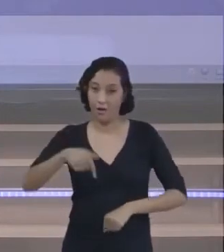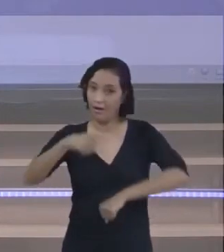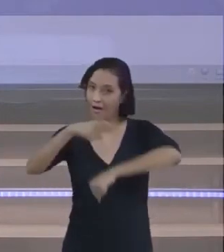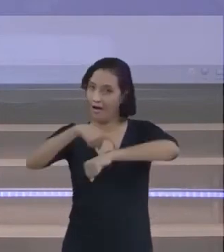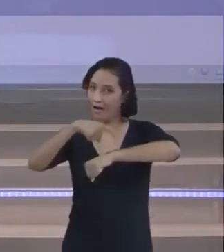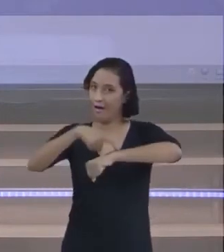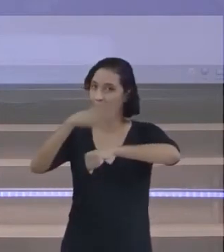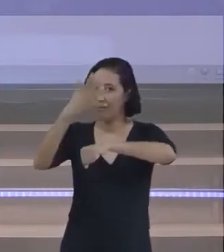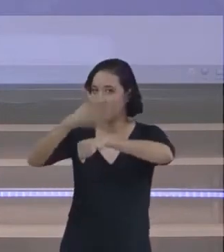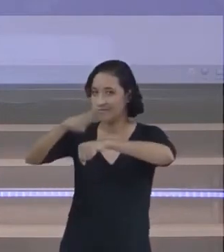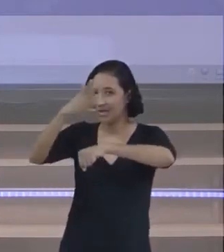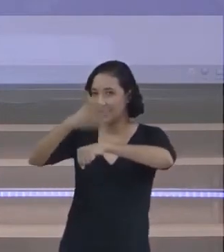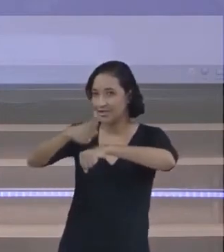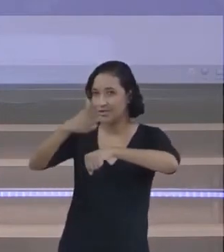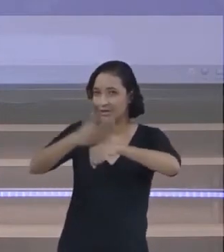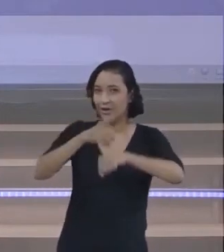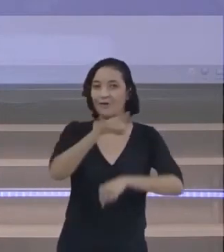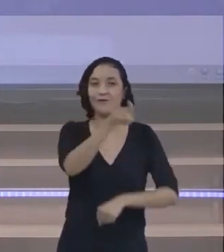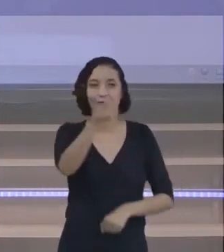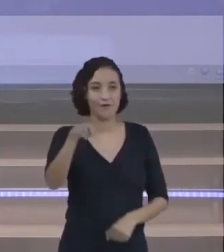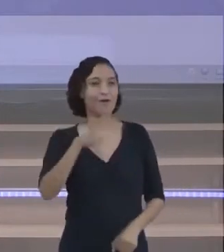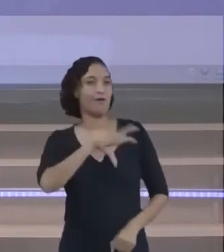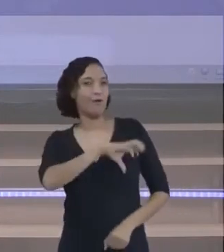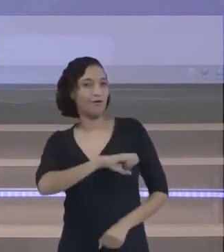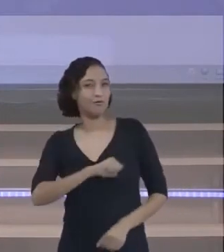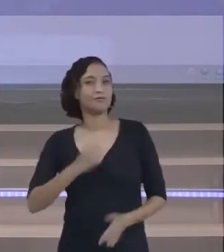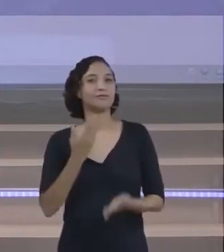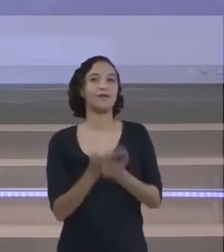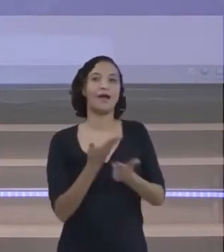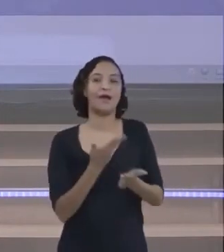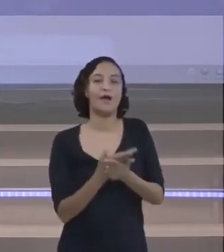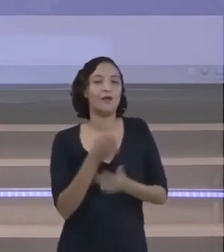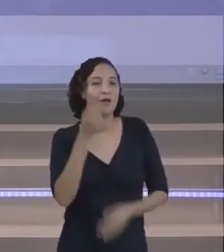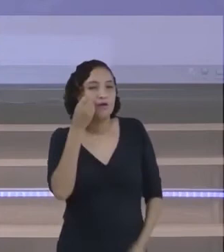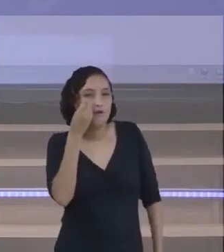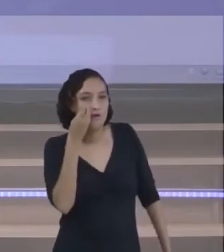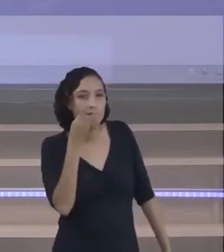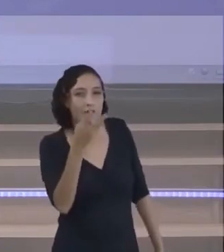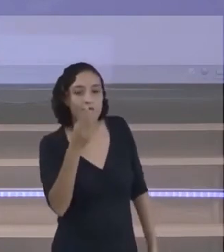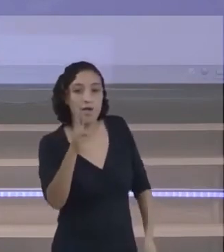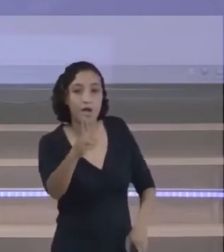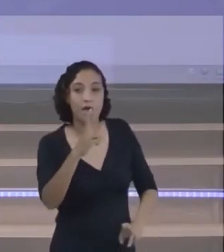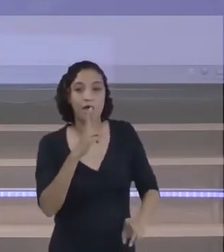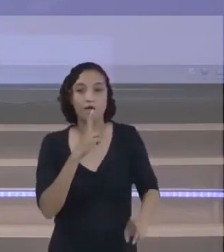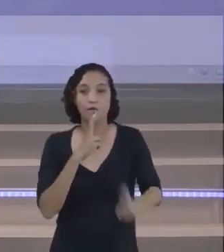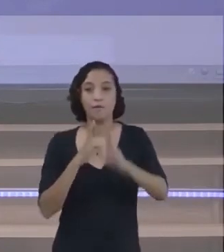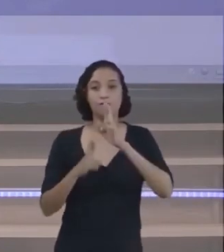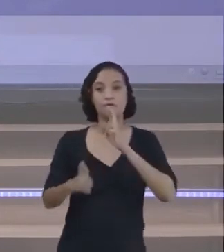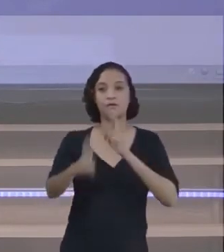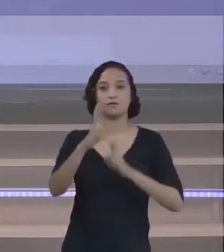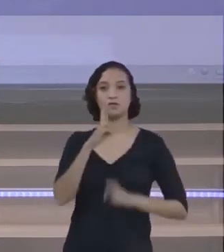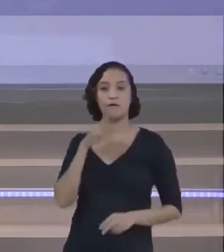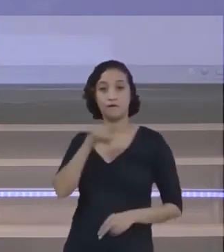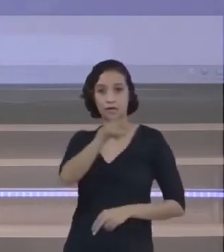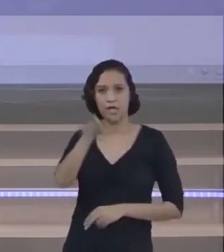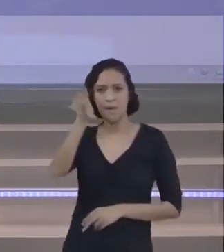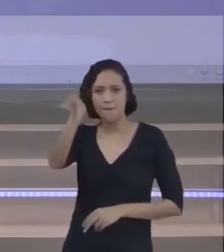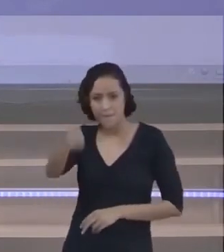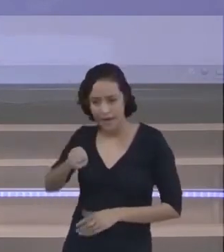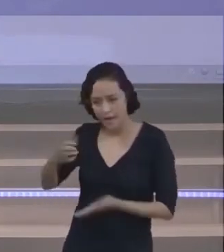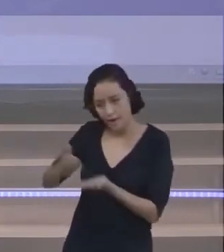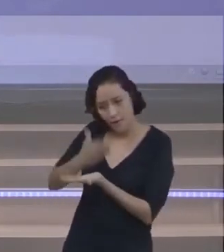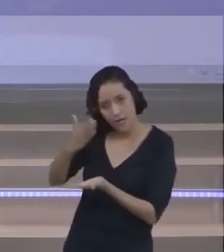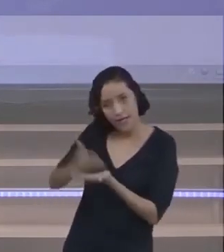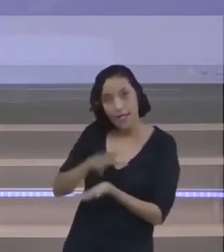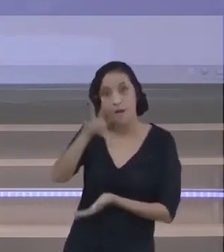mostrar que está gostando da aula, que eu sei que vocês estão. E eu vou ouvir daqui as respostas de vocês, hein? Pegou o caderninho? Pegue o caderno, pegue